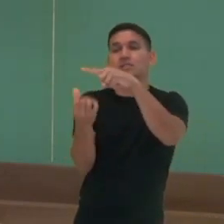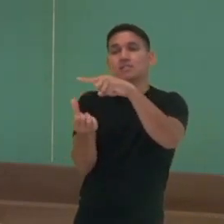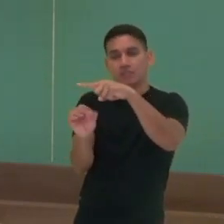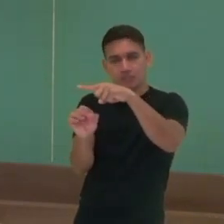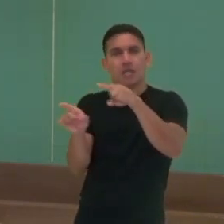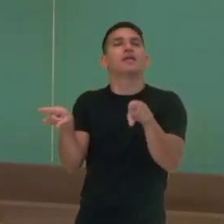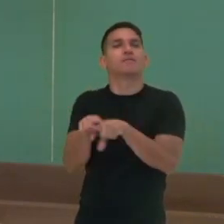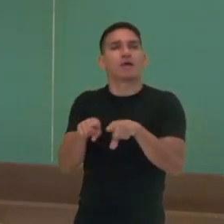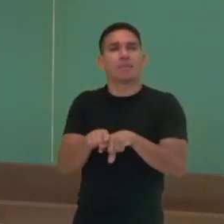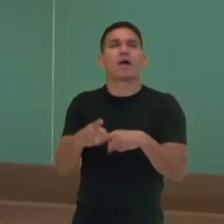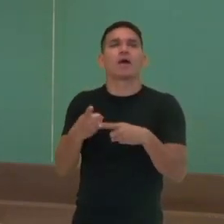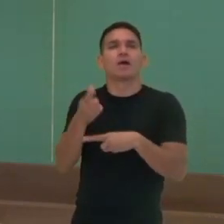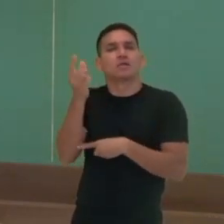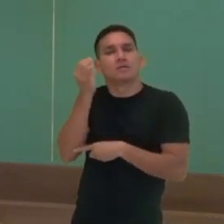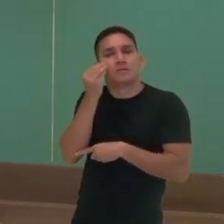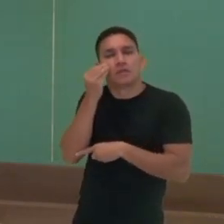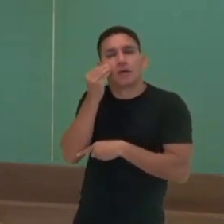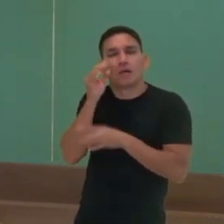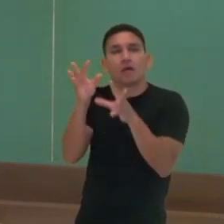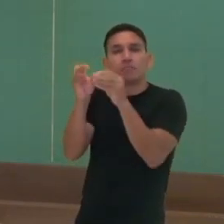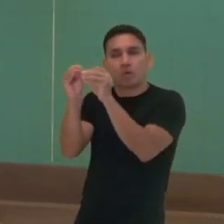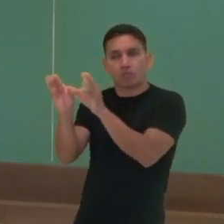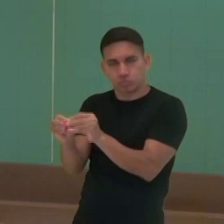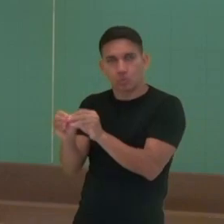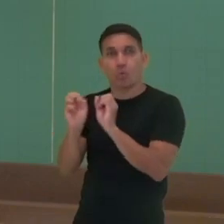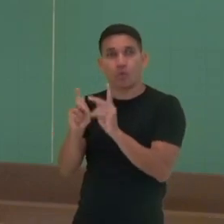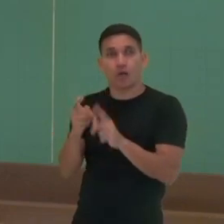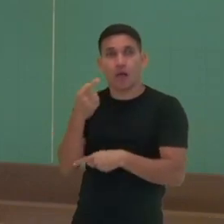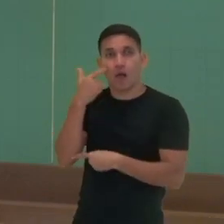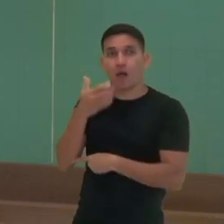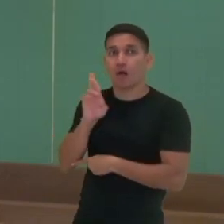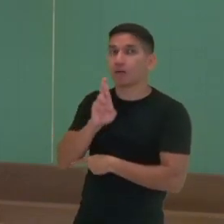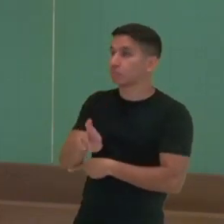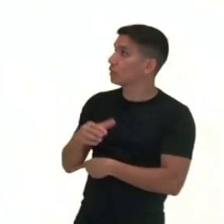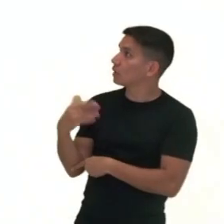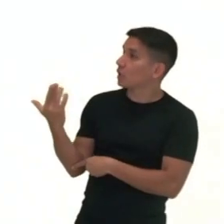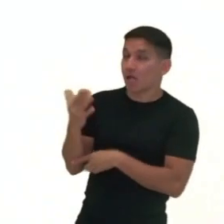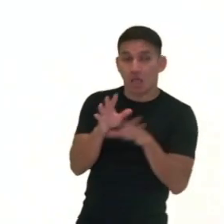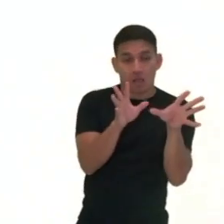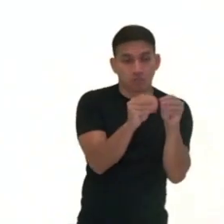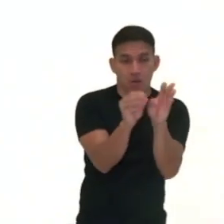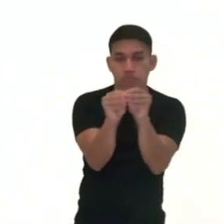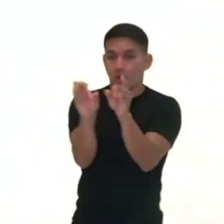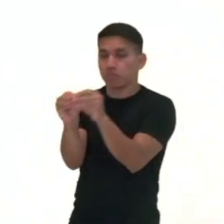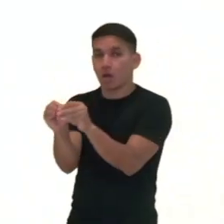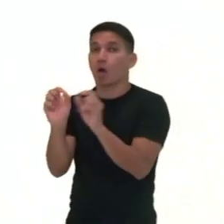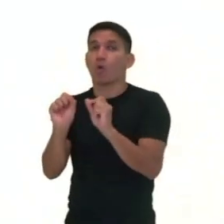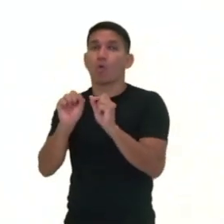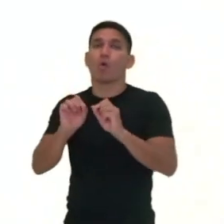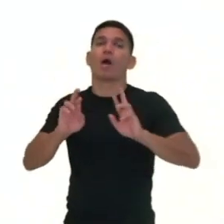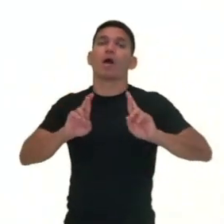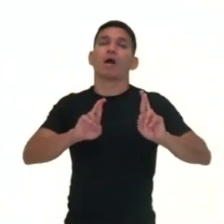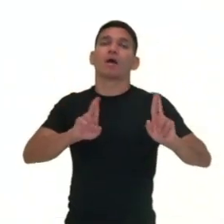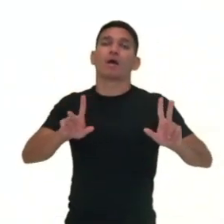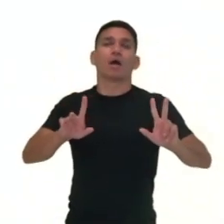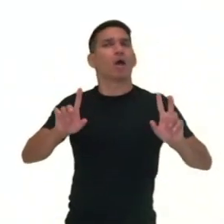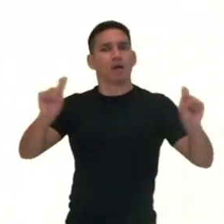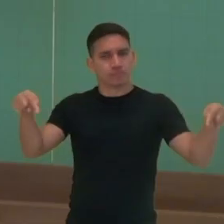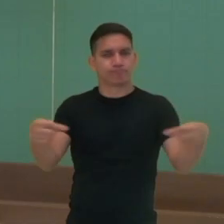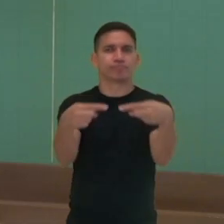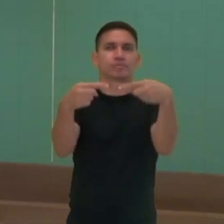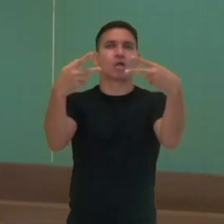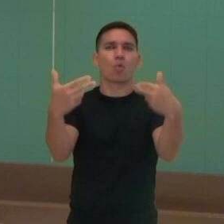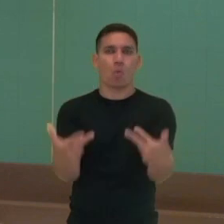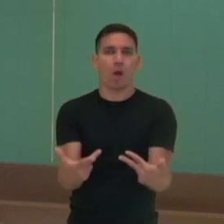de razão e também simplifiquei. Então, vejam que simplificando, eles são reduzidos a uma